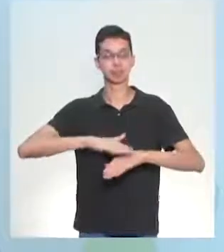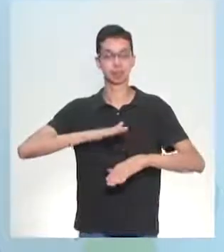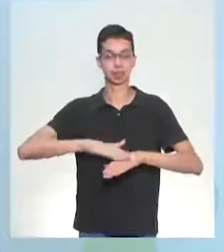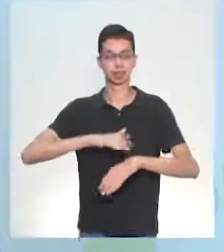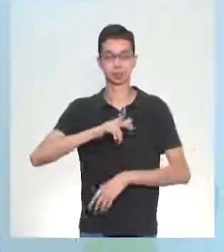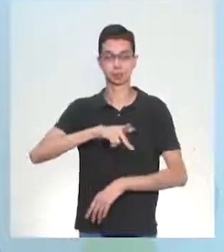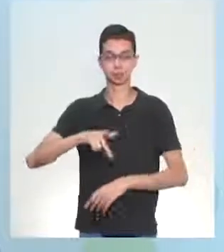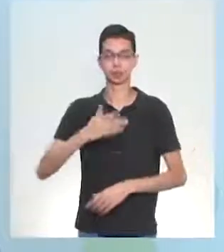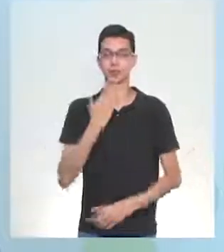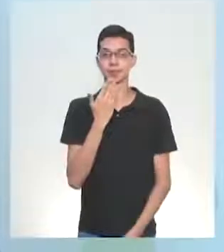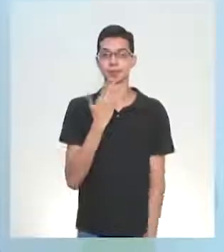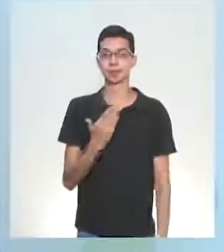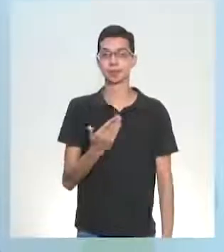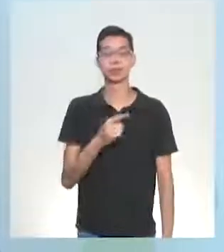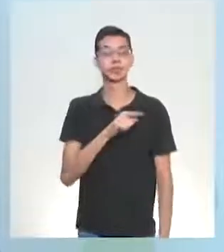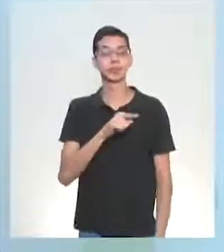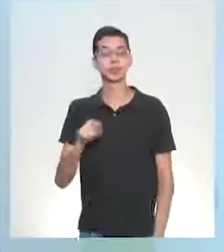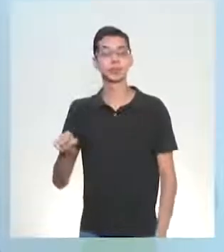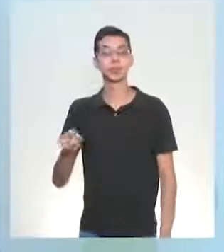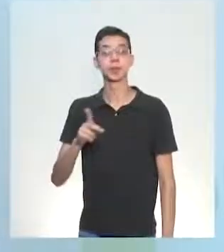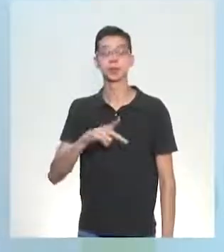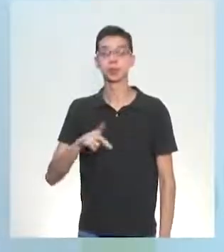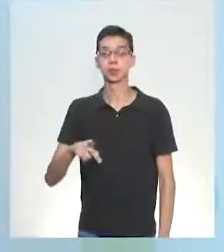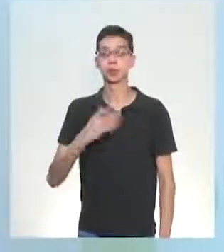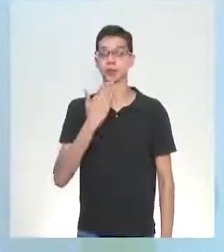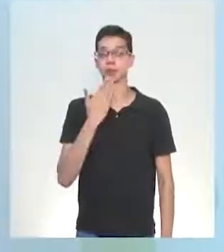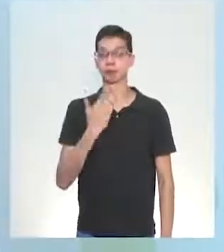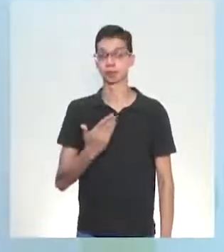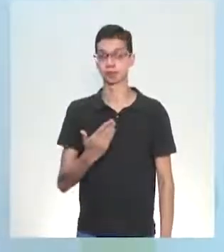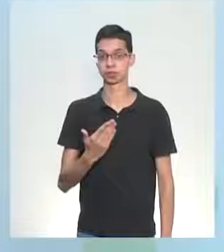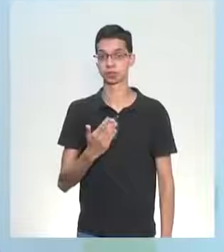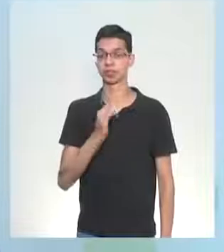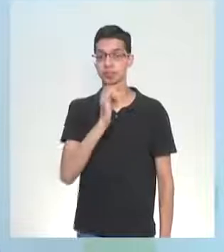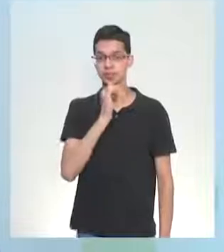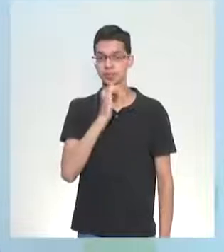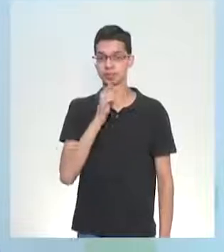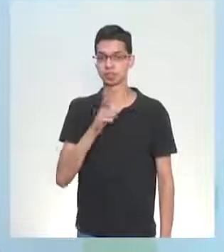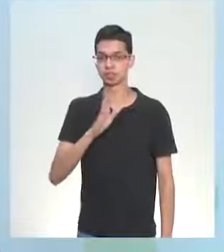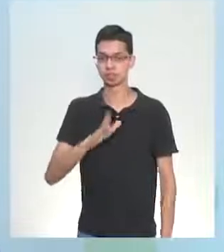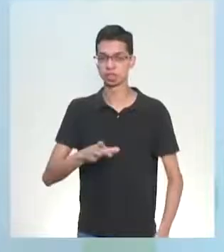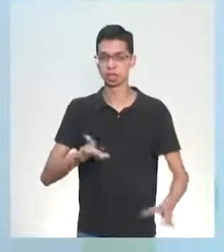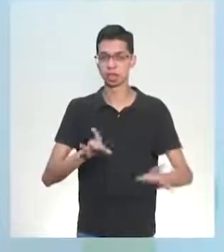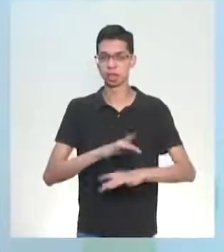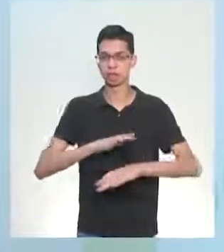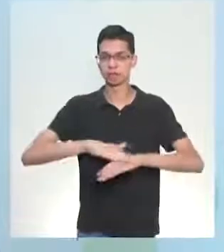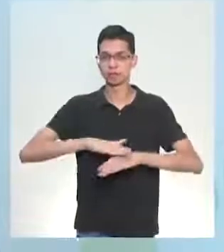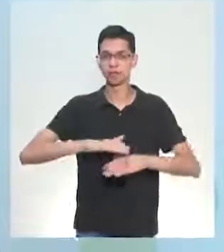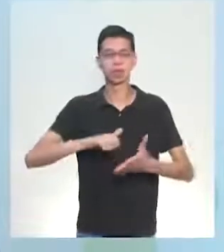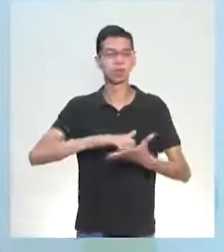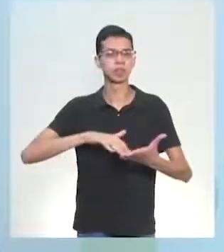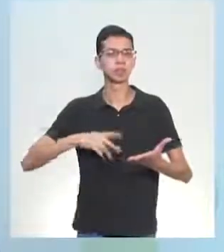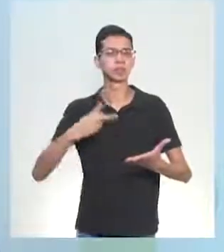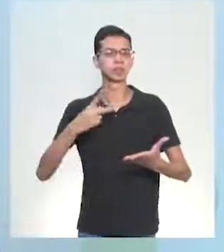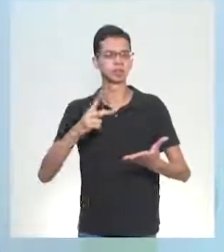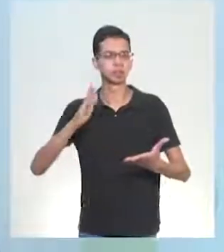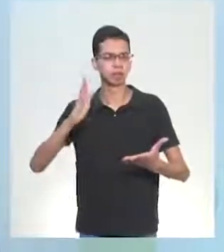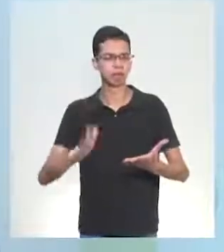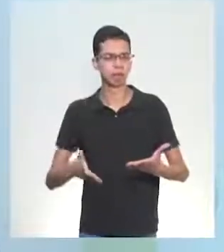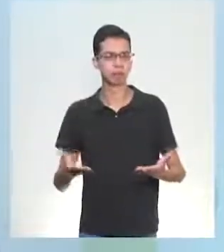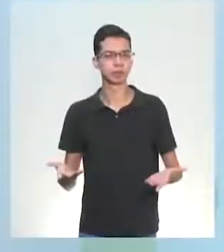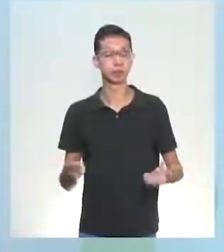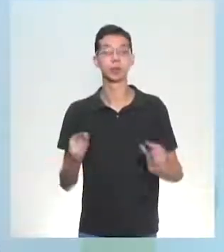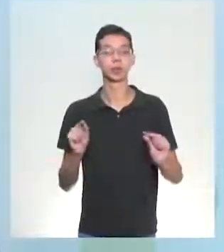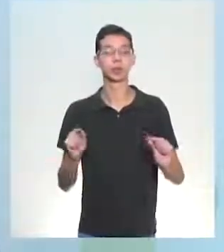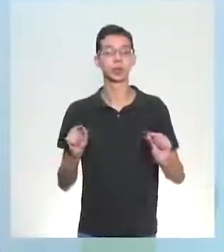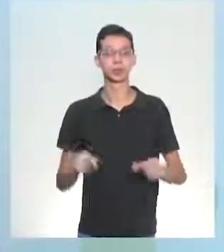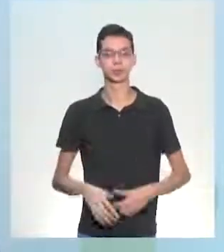quando o seu professor, ou a professora Silene, pergunta, você já entregou as suas atividades? Já fez suas tarefas? O que